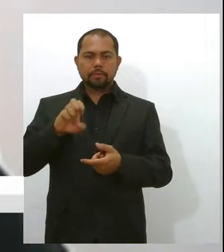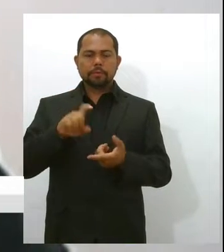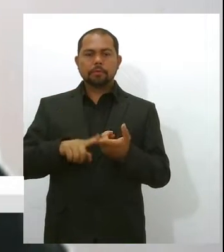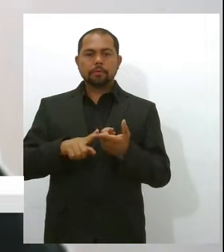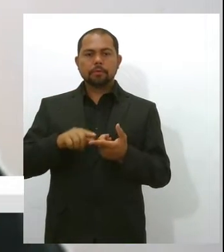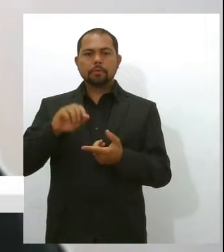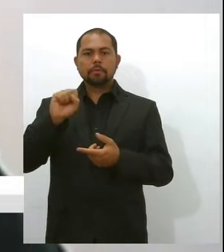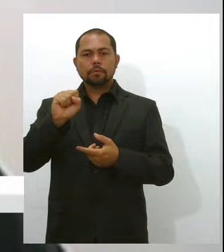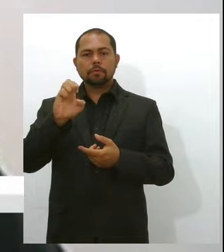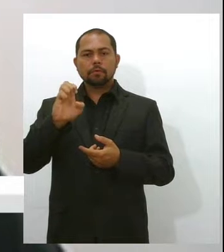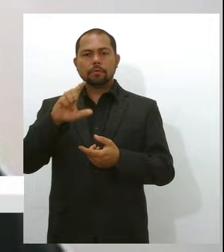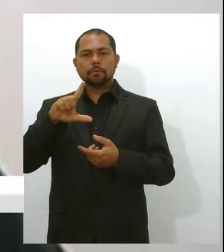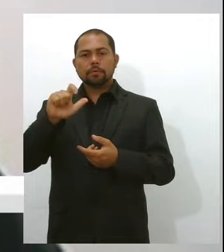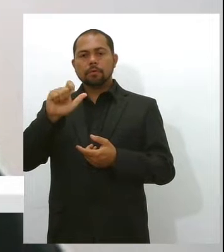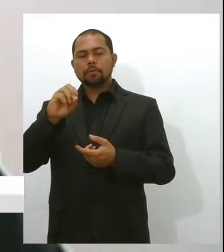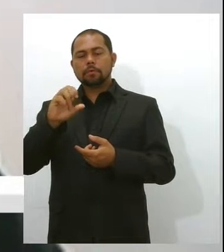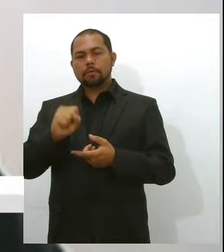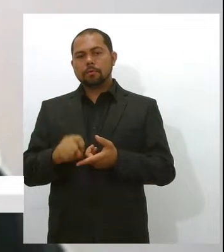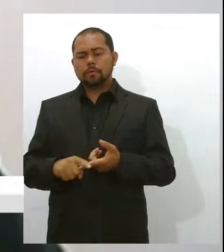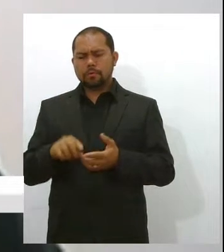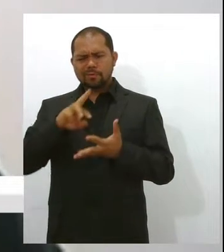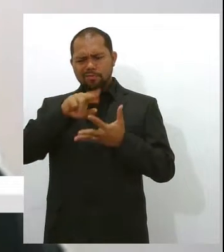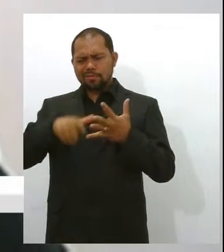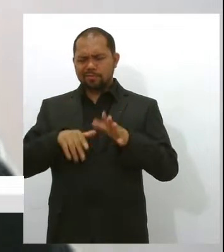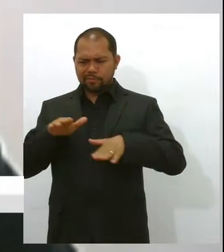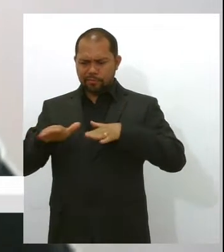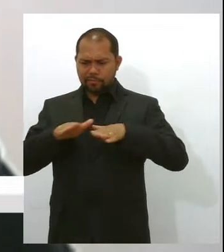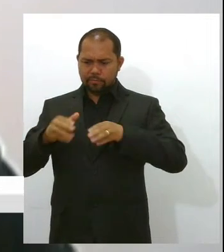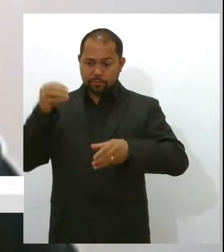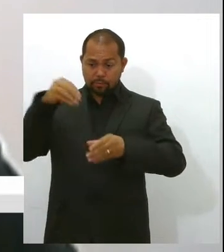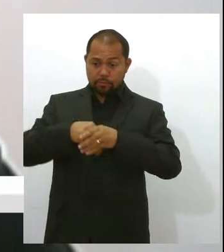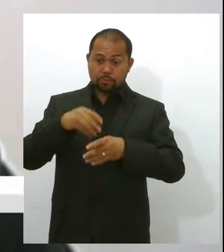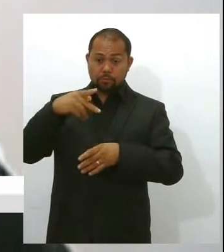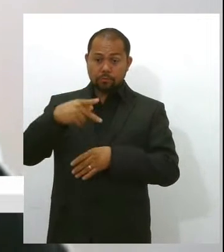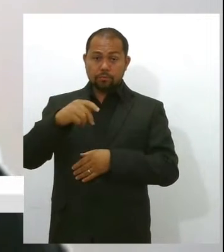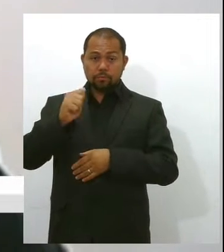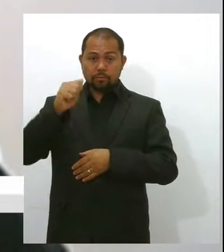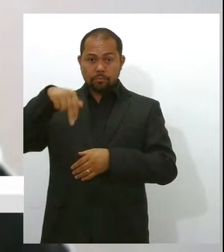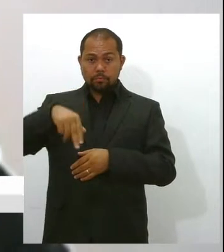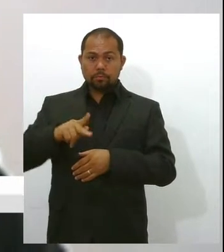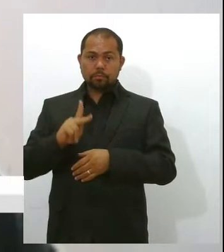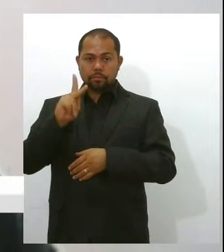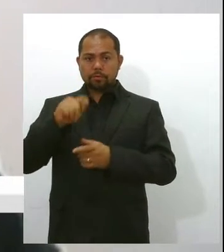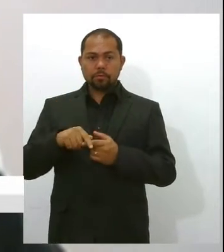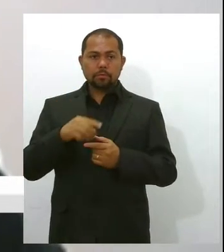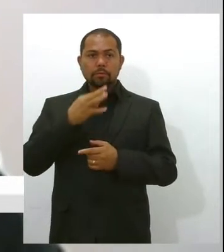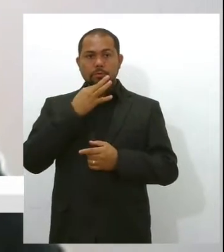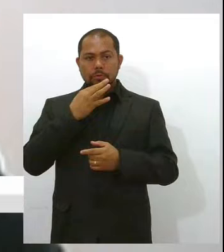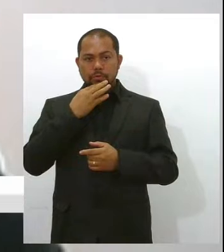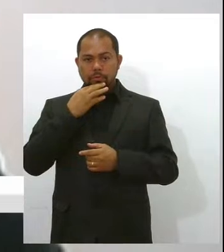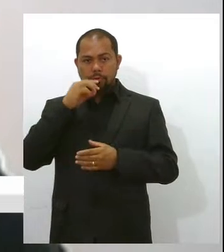vários tipos de envolvimento dentro da cena punk, assim. Então a gente se conhece desse contexto e